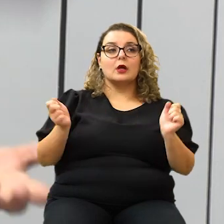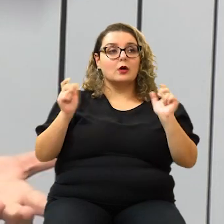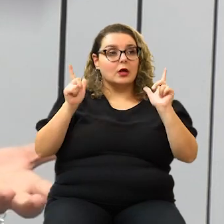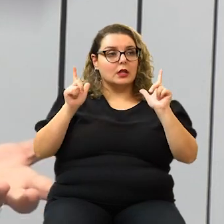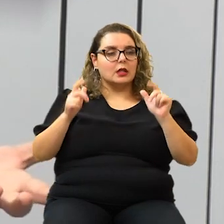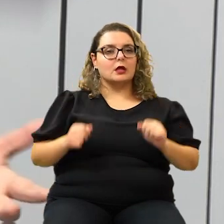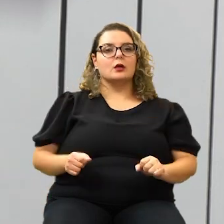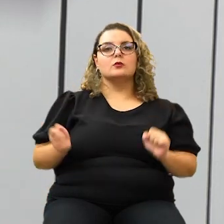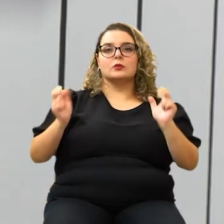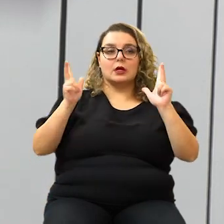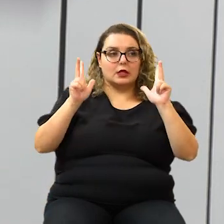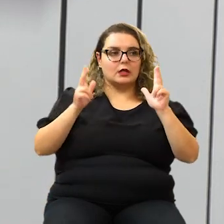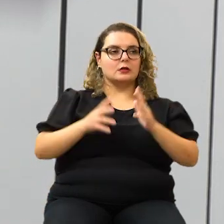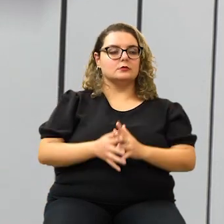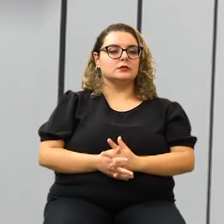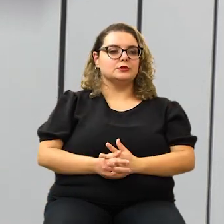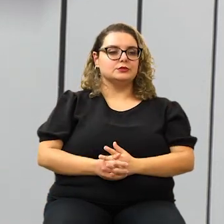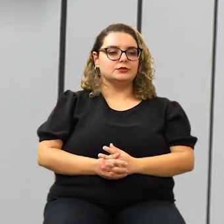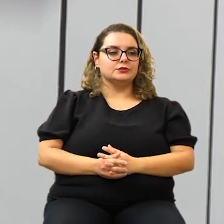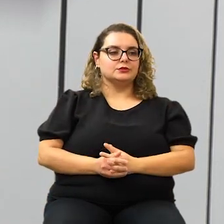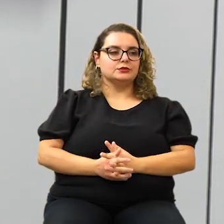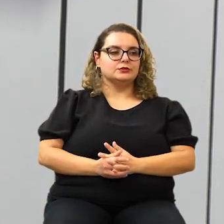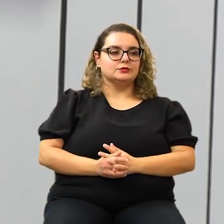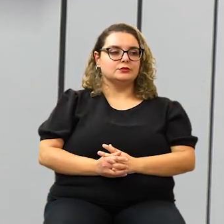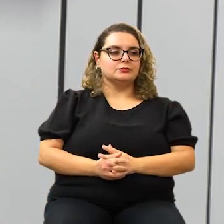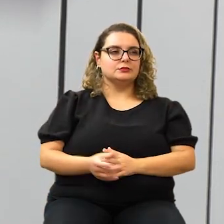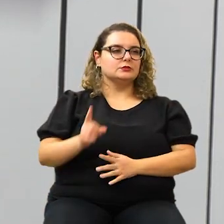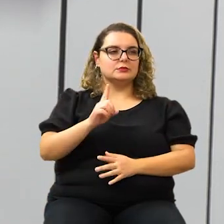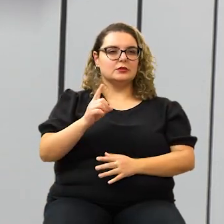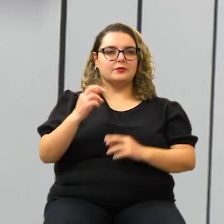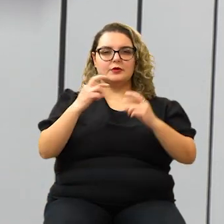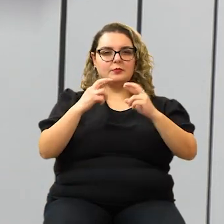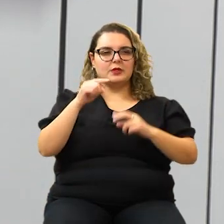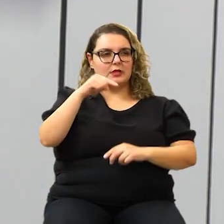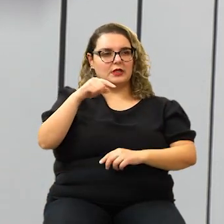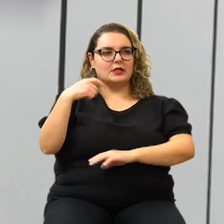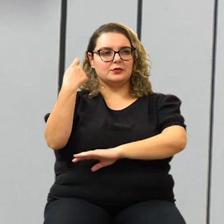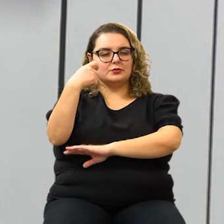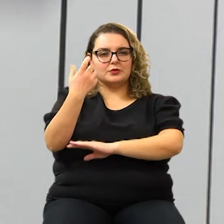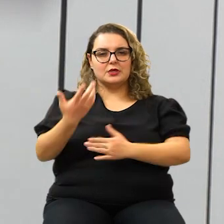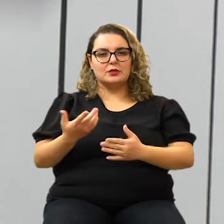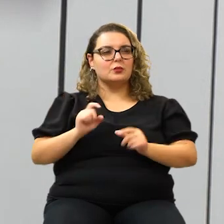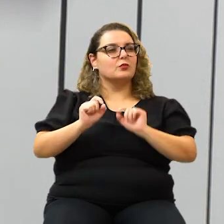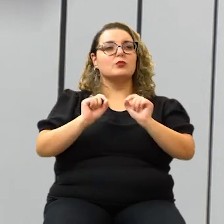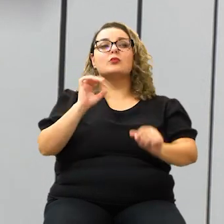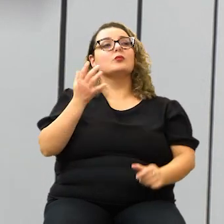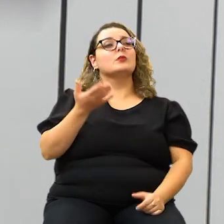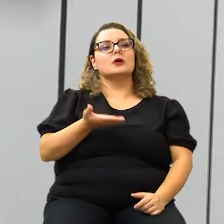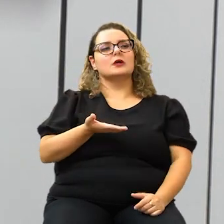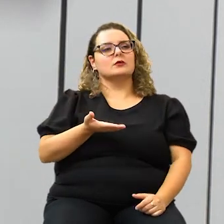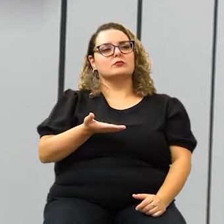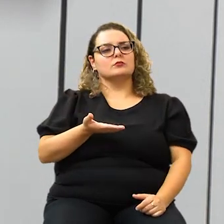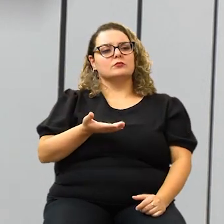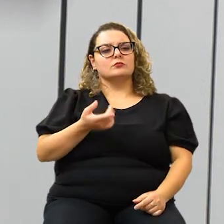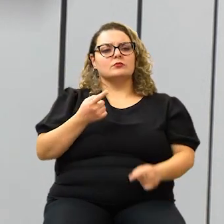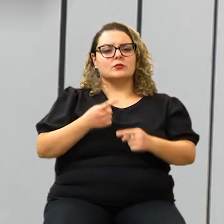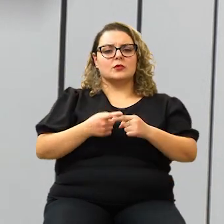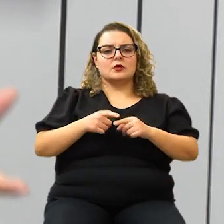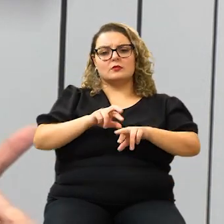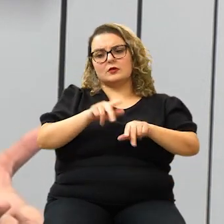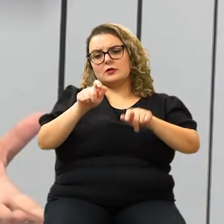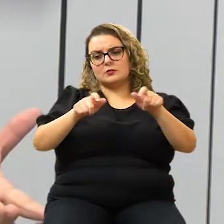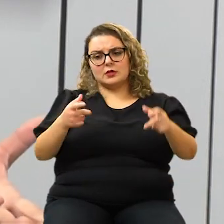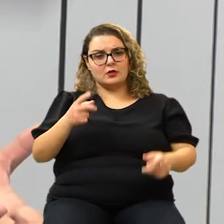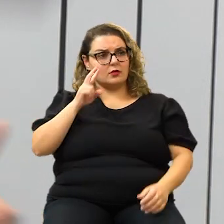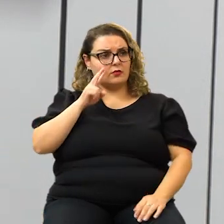aos alertas, eles não foram levados a sério lá no Rio Grande do Sul? O que aconteceu, né? Porque muitas pessoas, nós